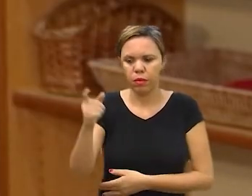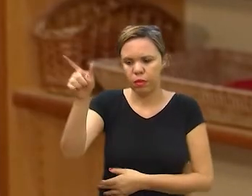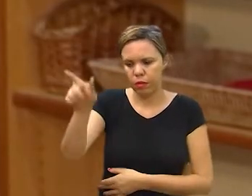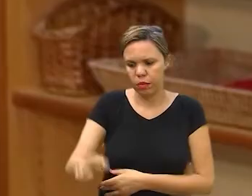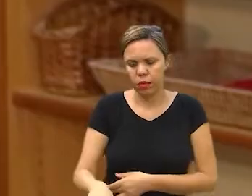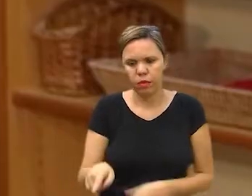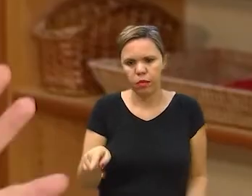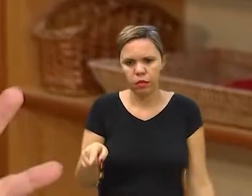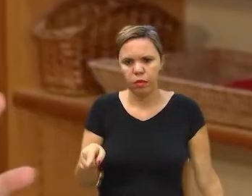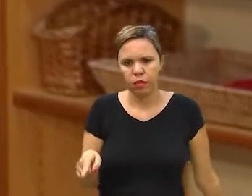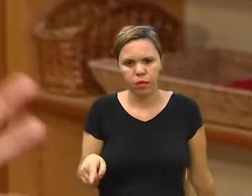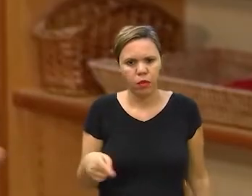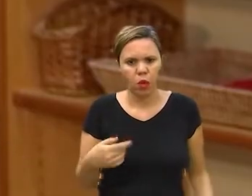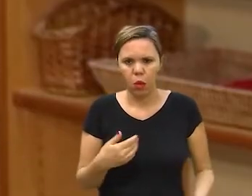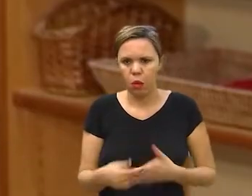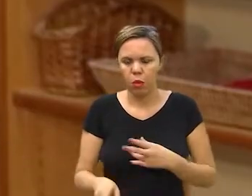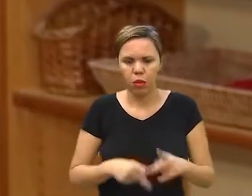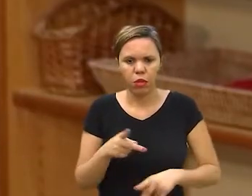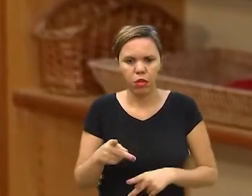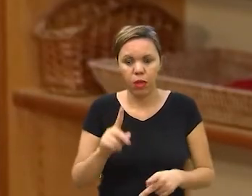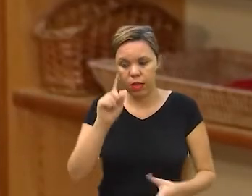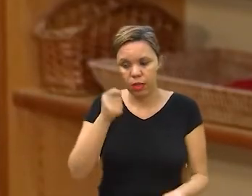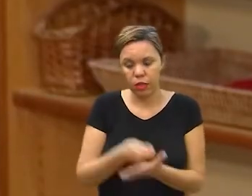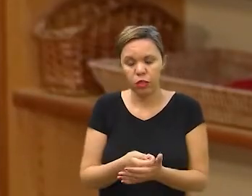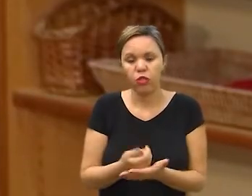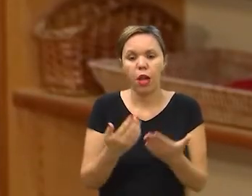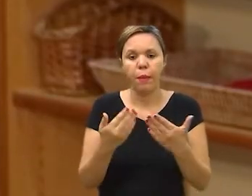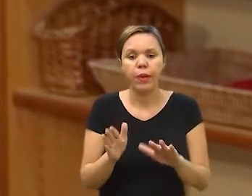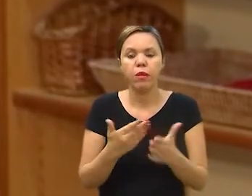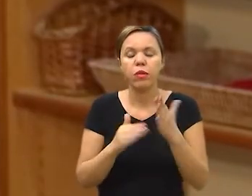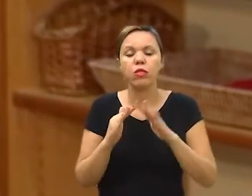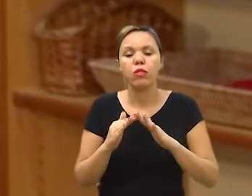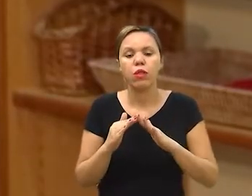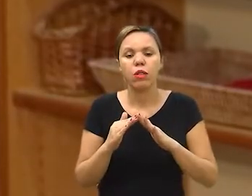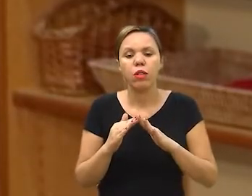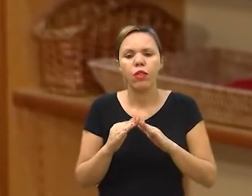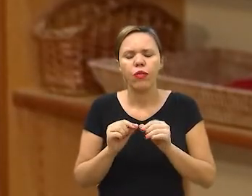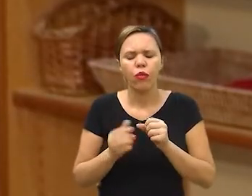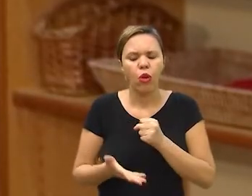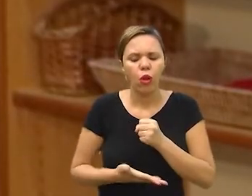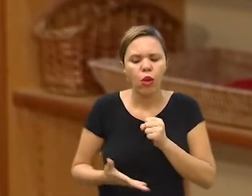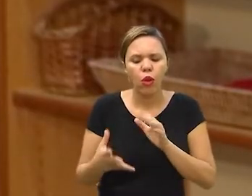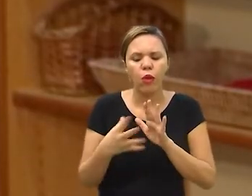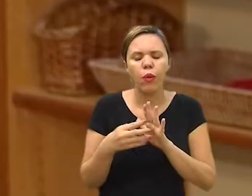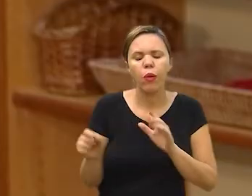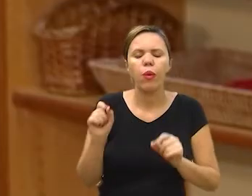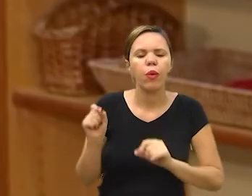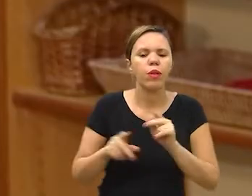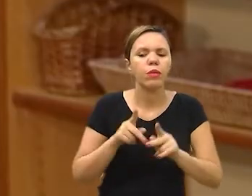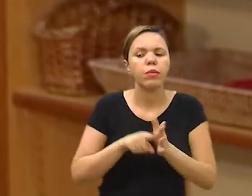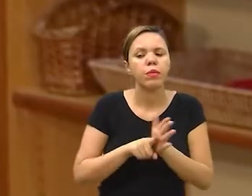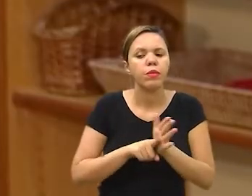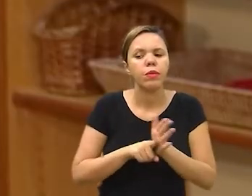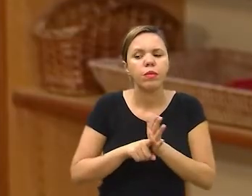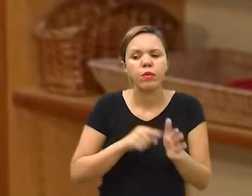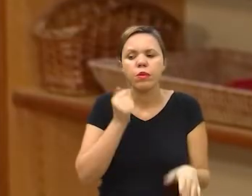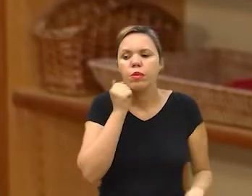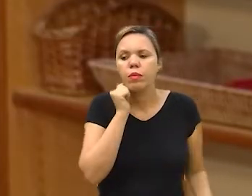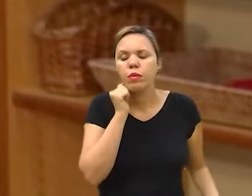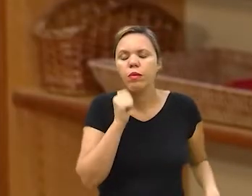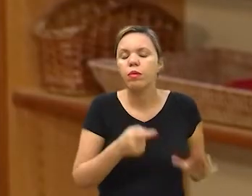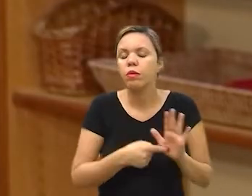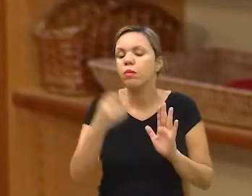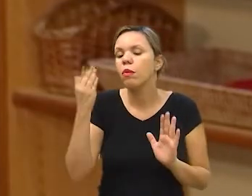pessoa aleatória decidisse montar uma escola e ela fosse se basear no que as pesquisas da ciência mostram